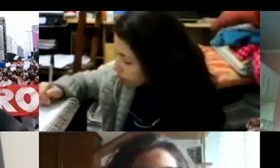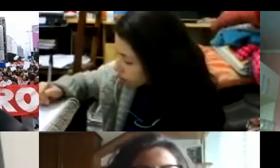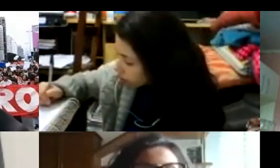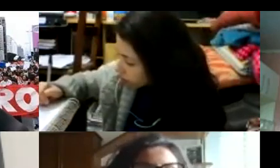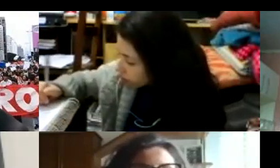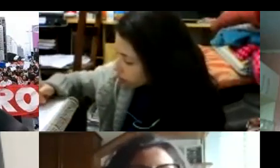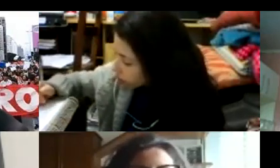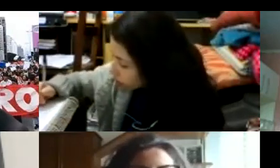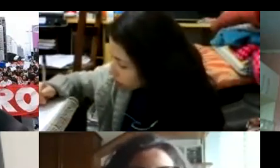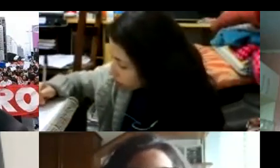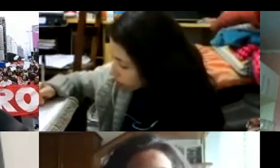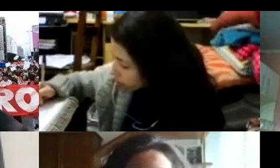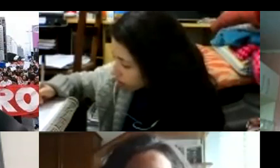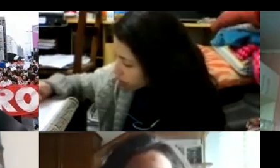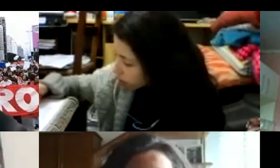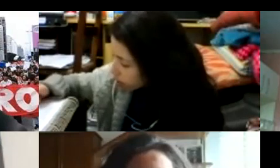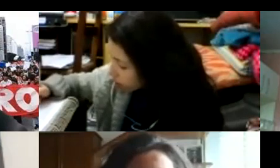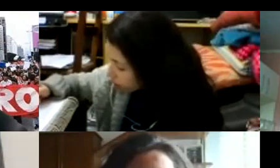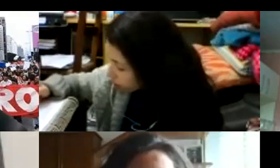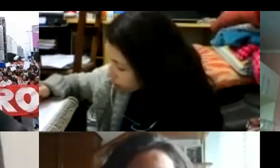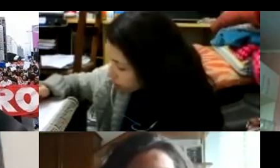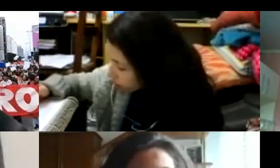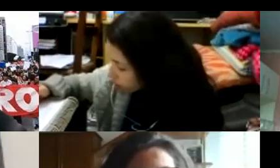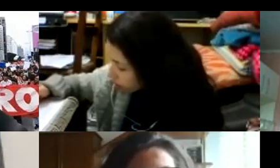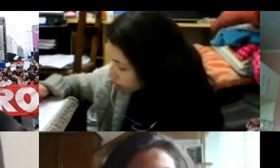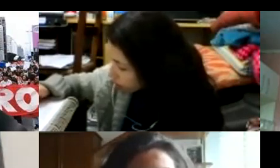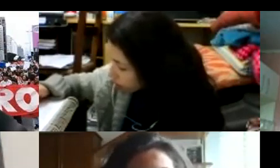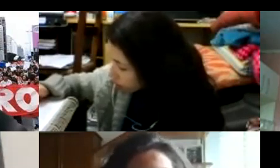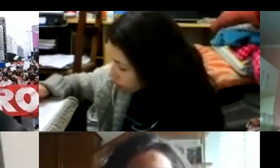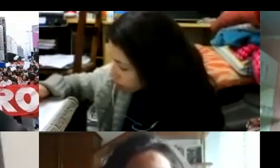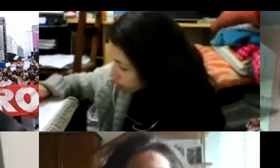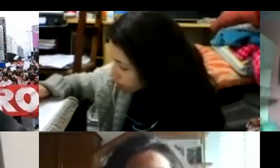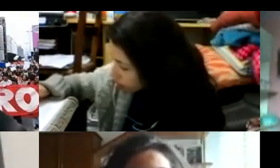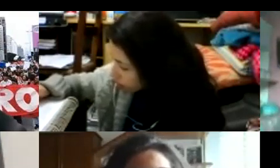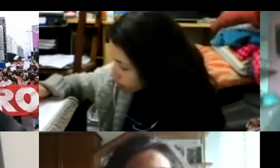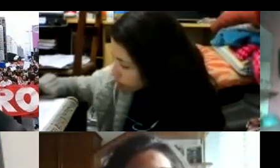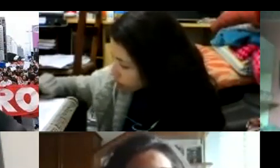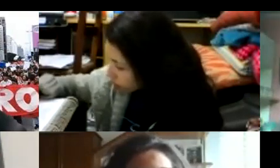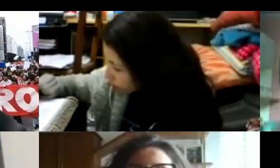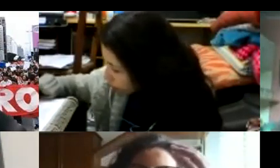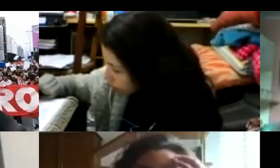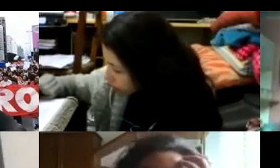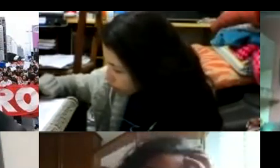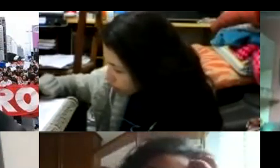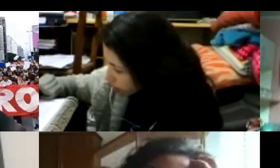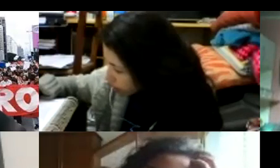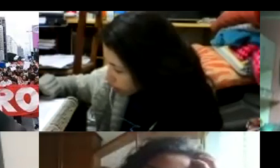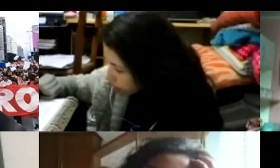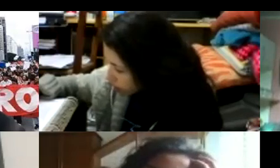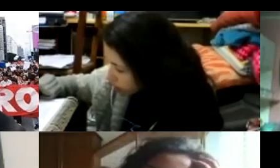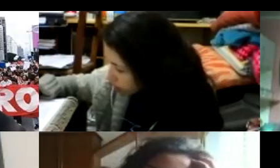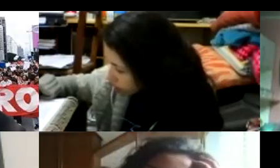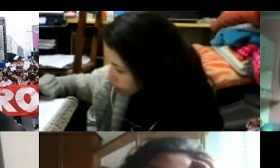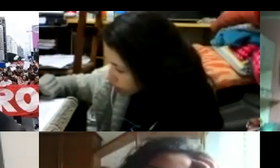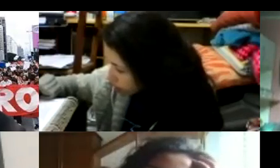olha, como eu não tenho lugar de fala, o que é que eu posso dizer do ponto de vista do movimento feminista? Porque eu não sou